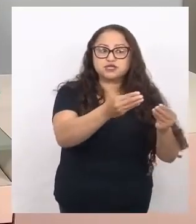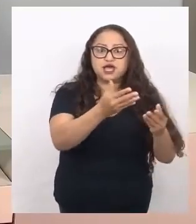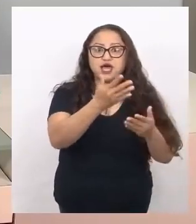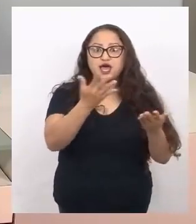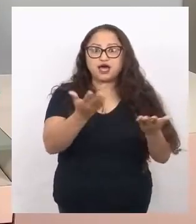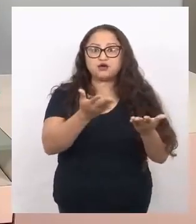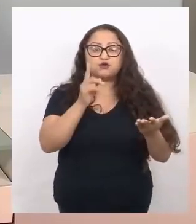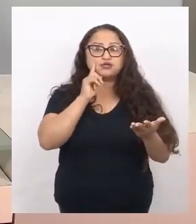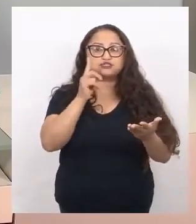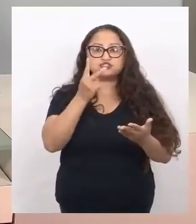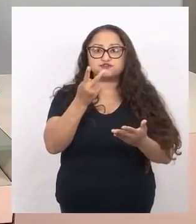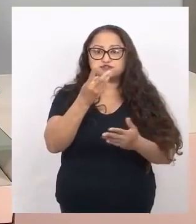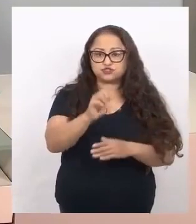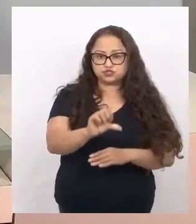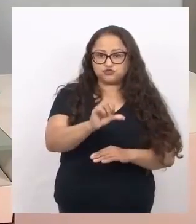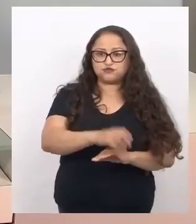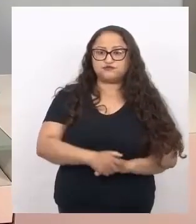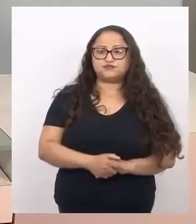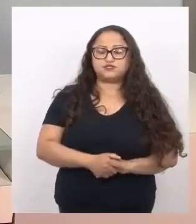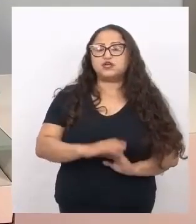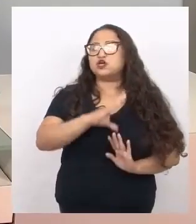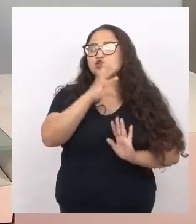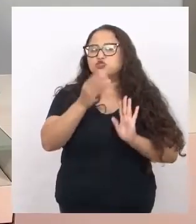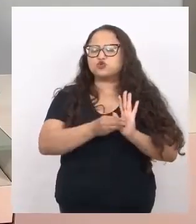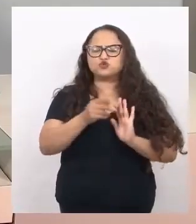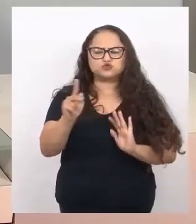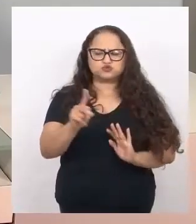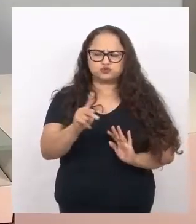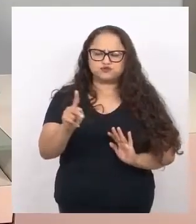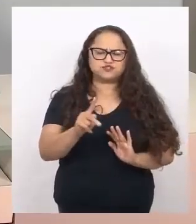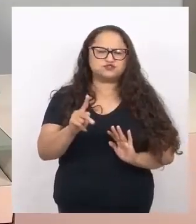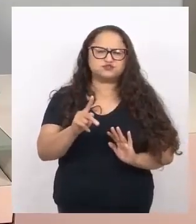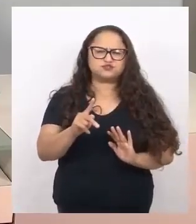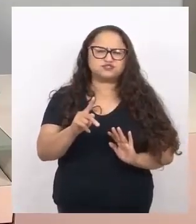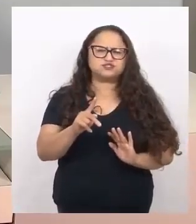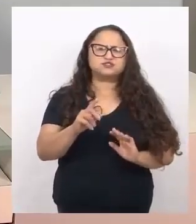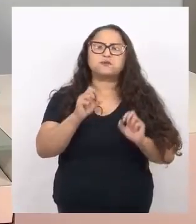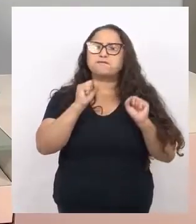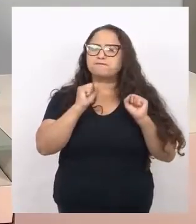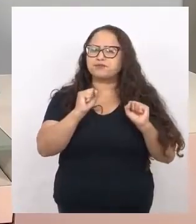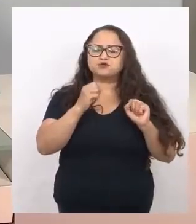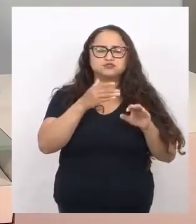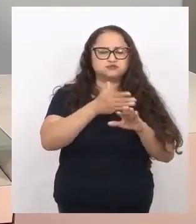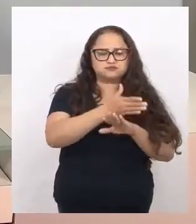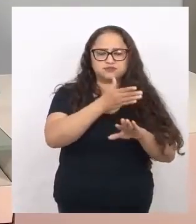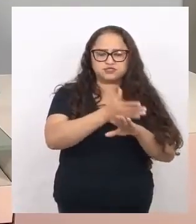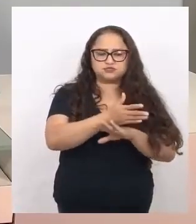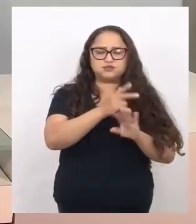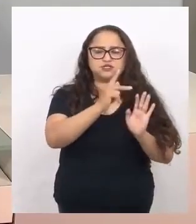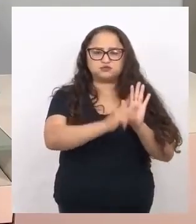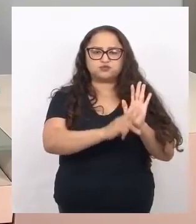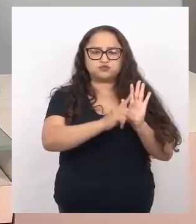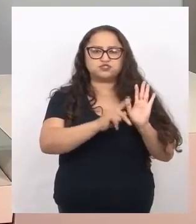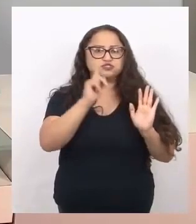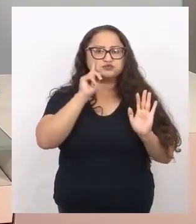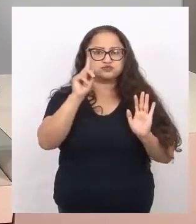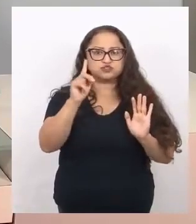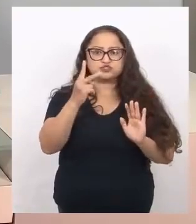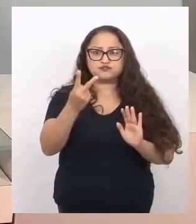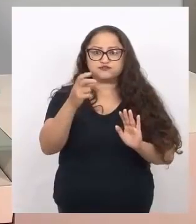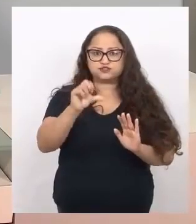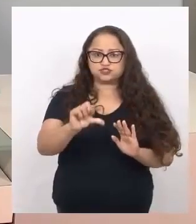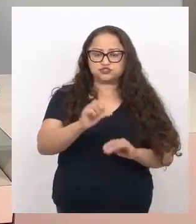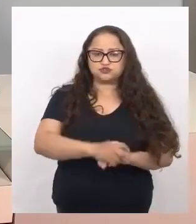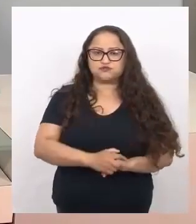dia 29. Todos os docentes de todas as categorias podem participar da atribuição dos projetos no dia 29, ok?